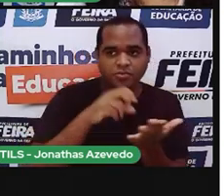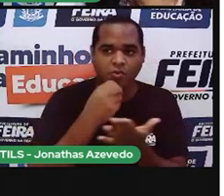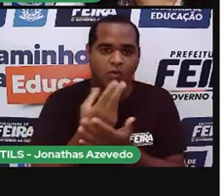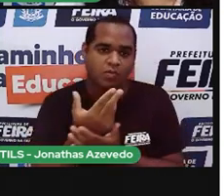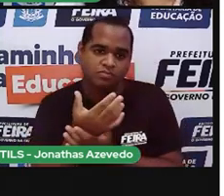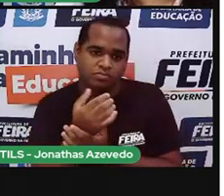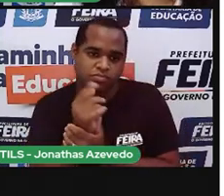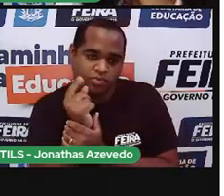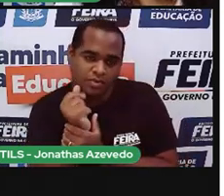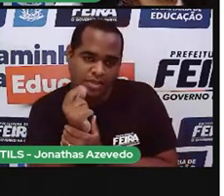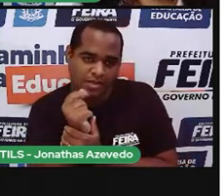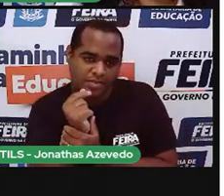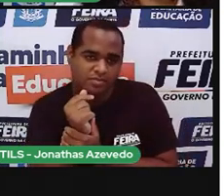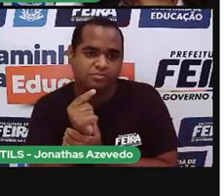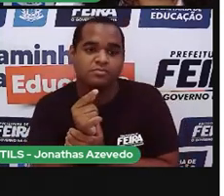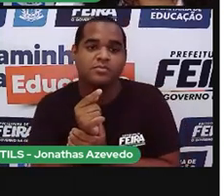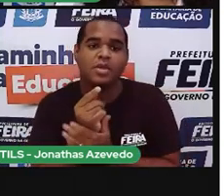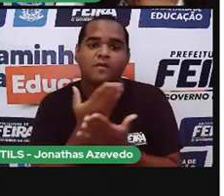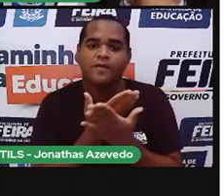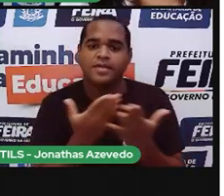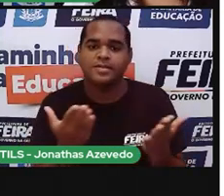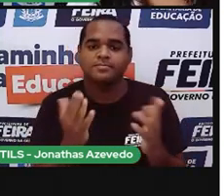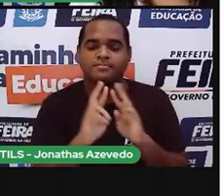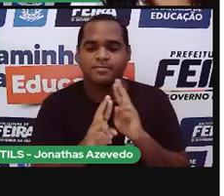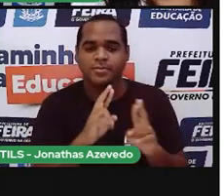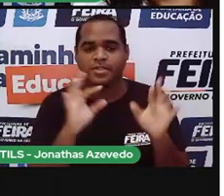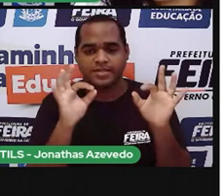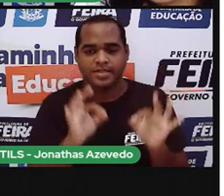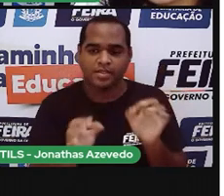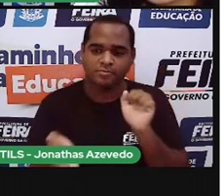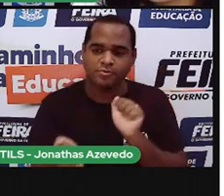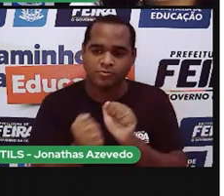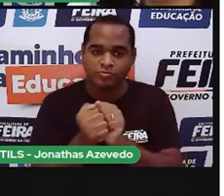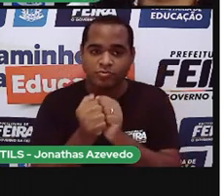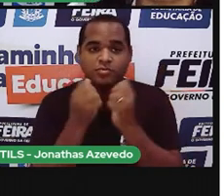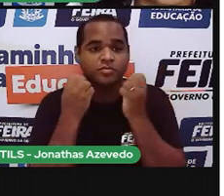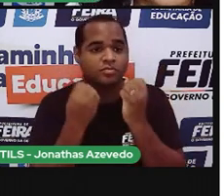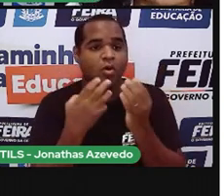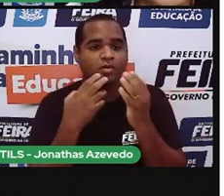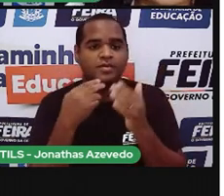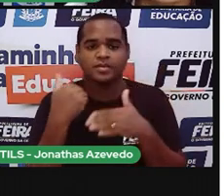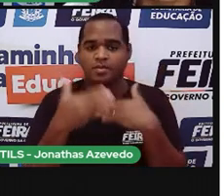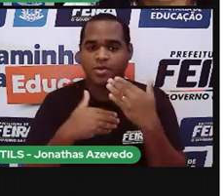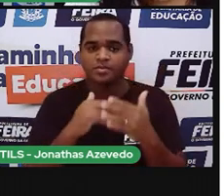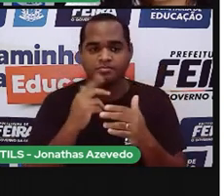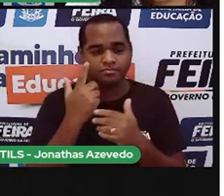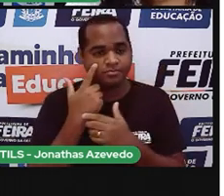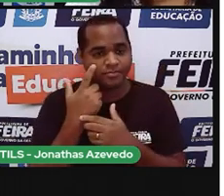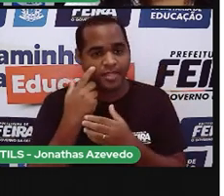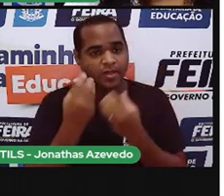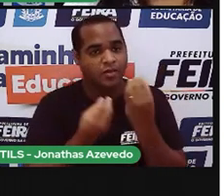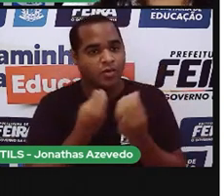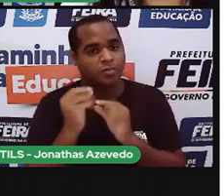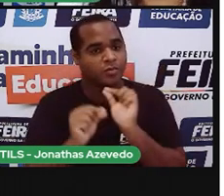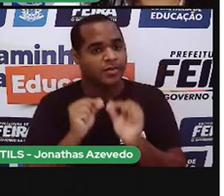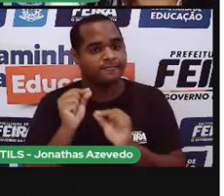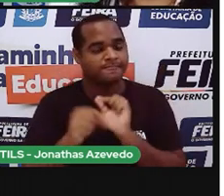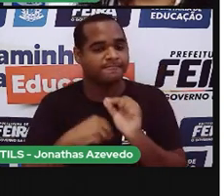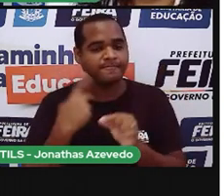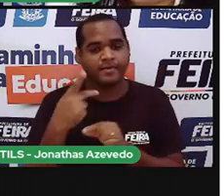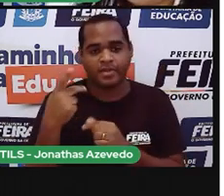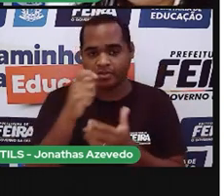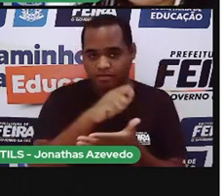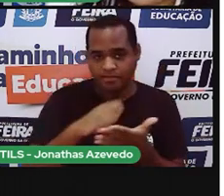pode fazer junto comigo mesmo. E depois conferir a palavrinha que você escreveu.